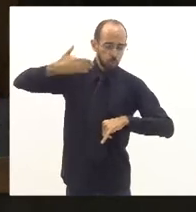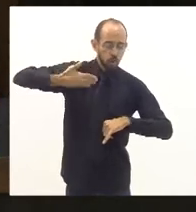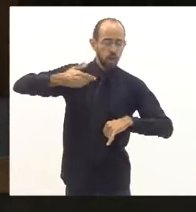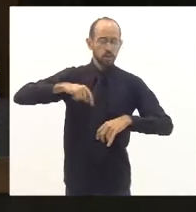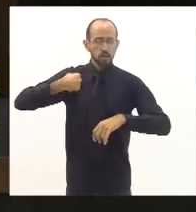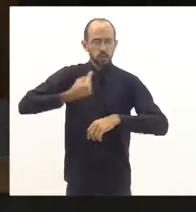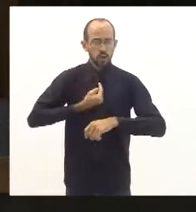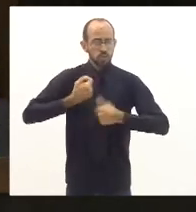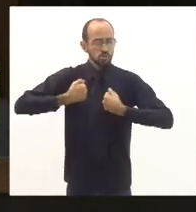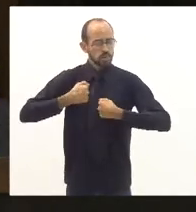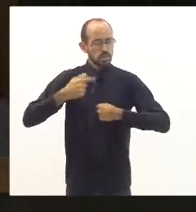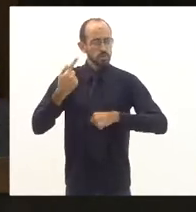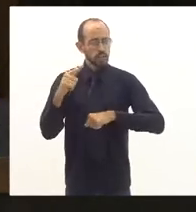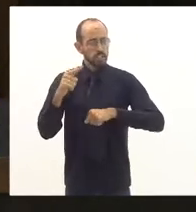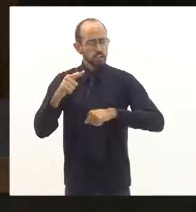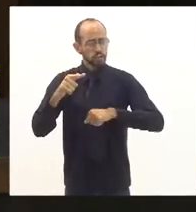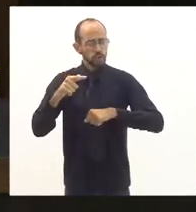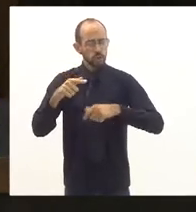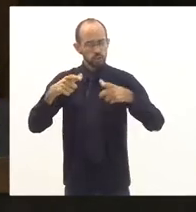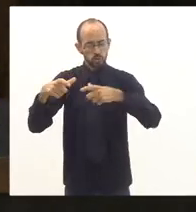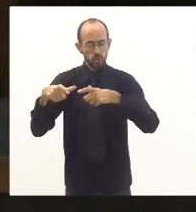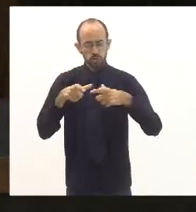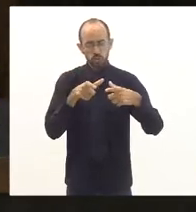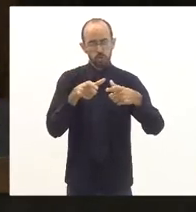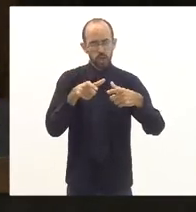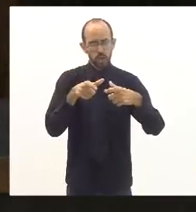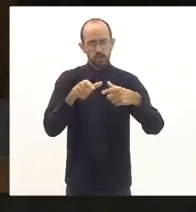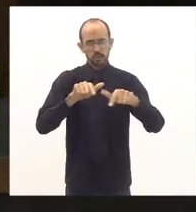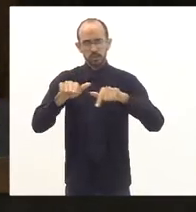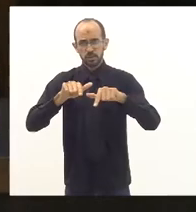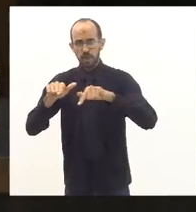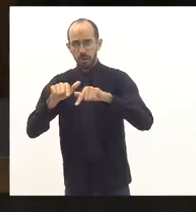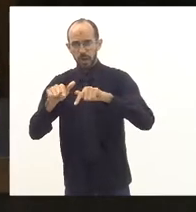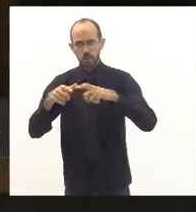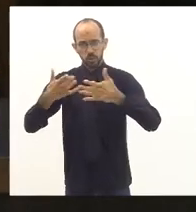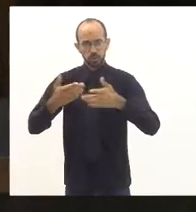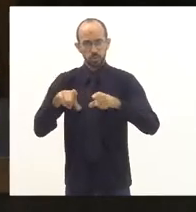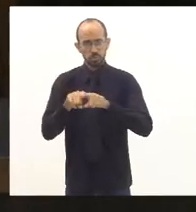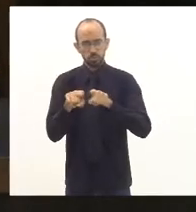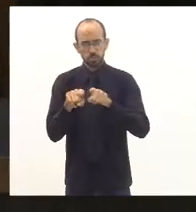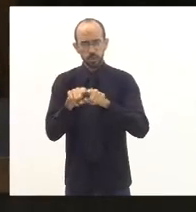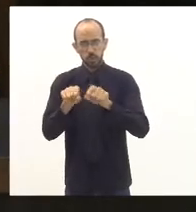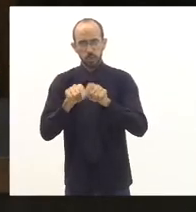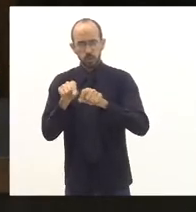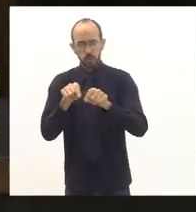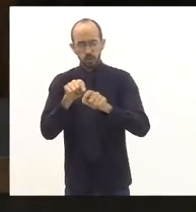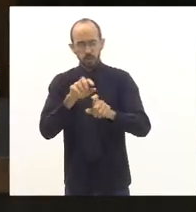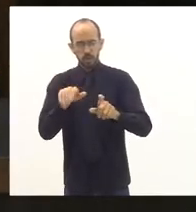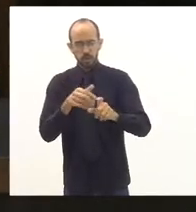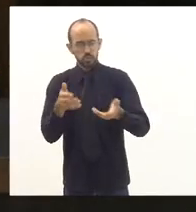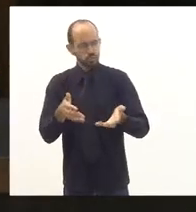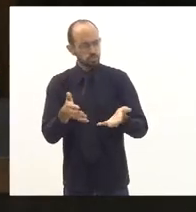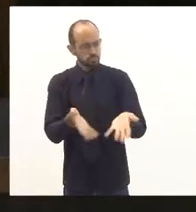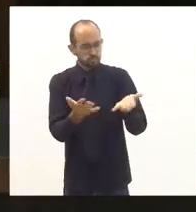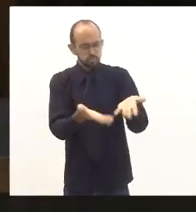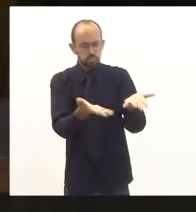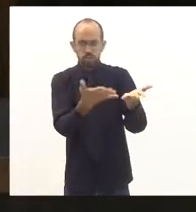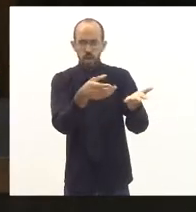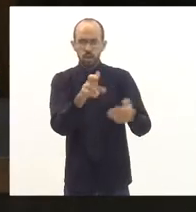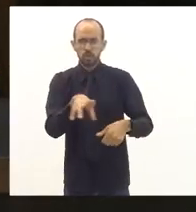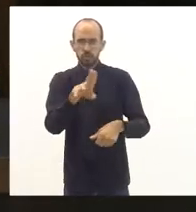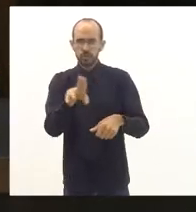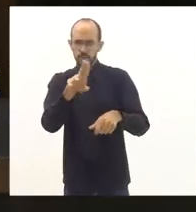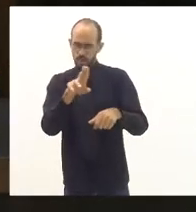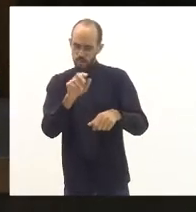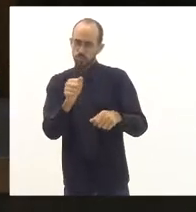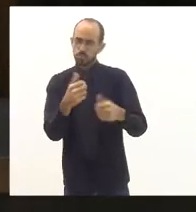garantir os nossos espaços que trabalham isso, a galera da museologia, das universidades que estão trabalhando